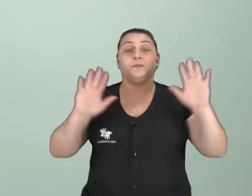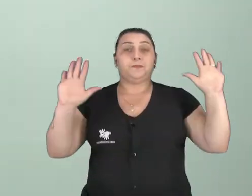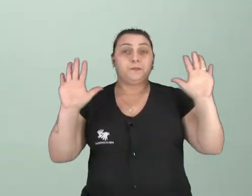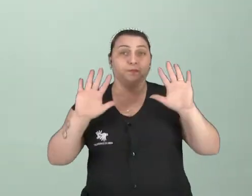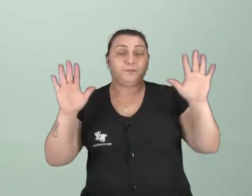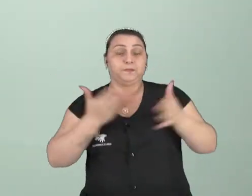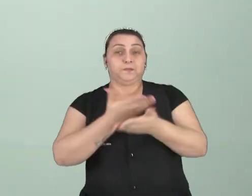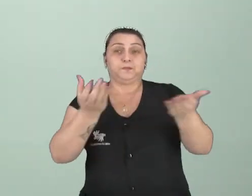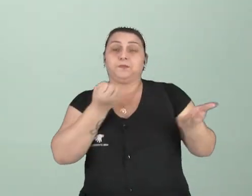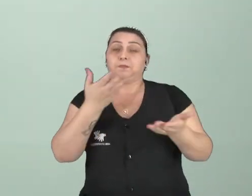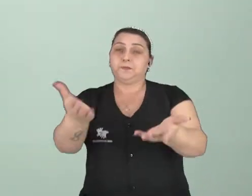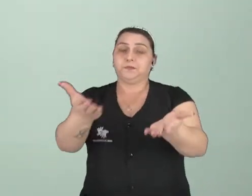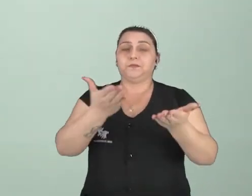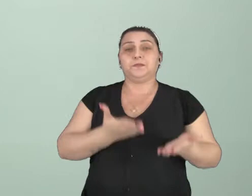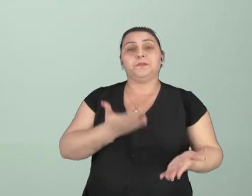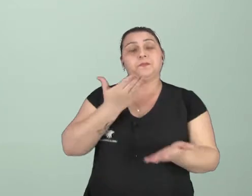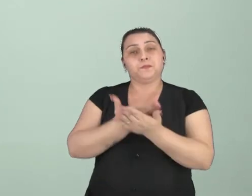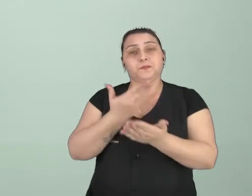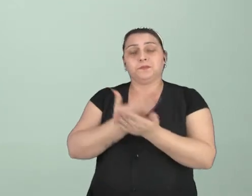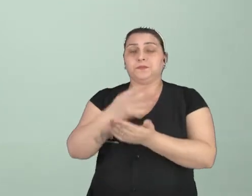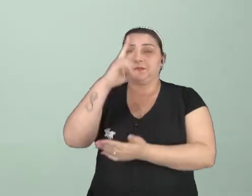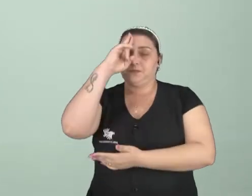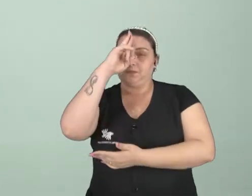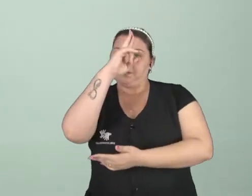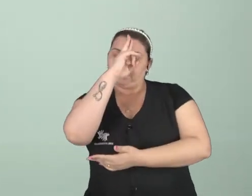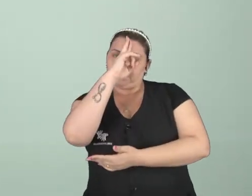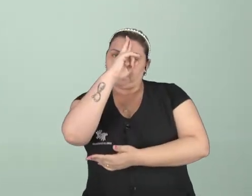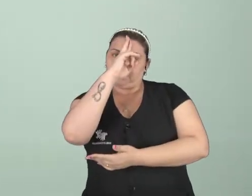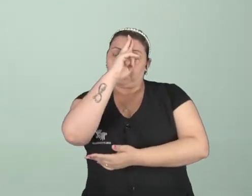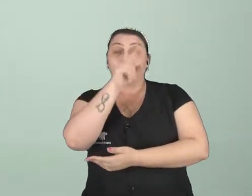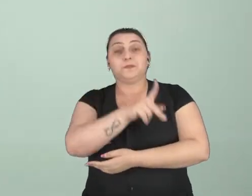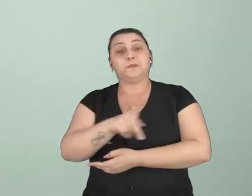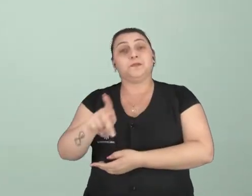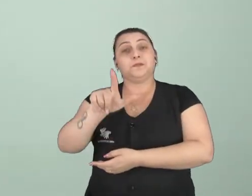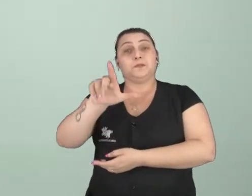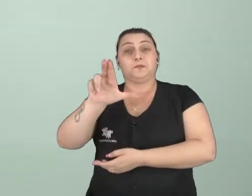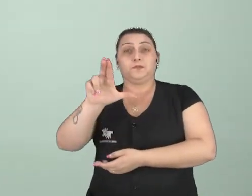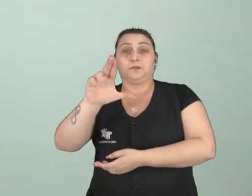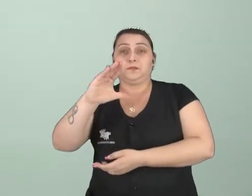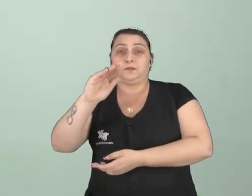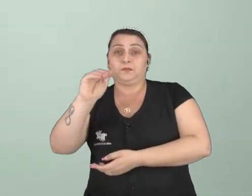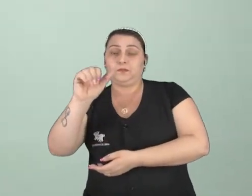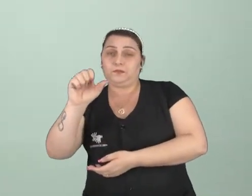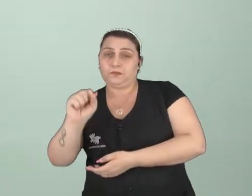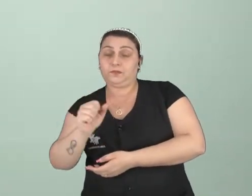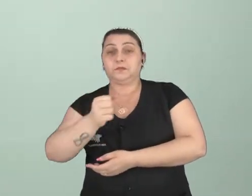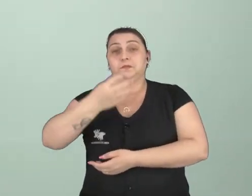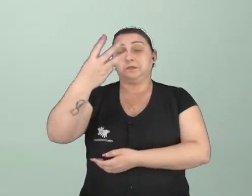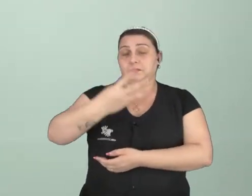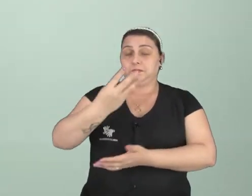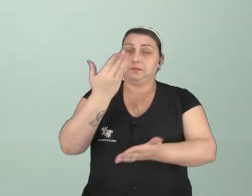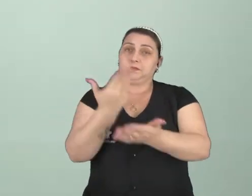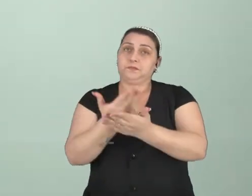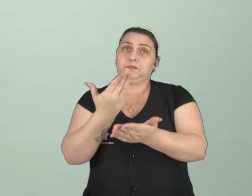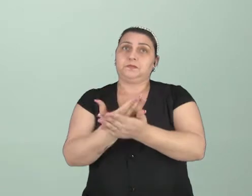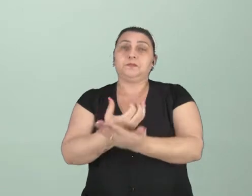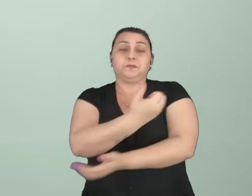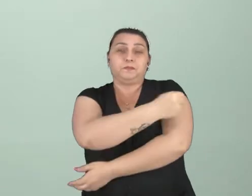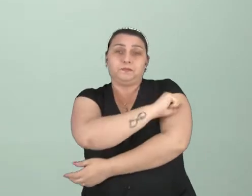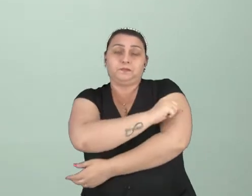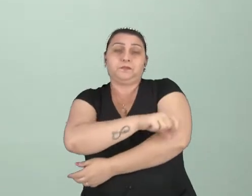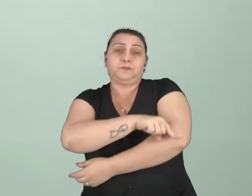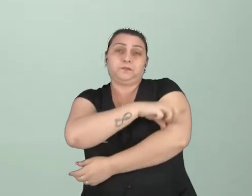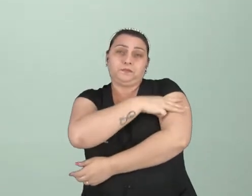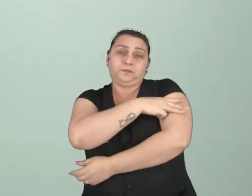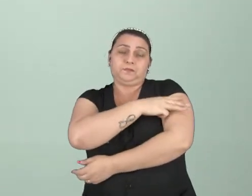Oi, galerinha, sejam muito bem-vindos a mais uma aula de História. Eu sou o professor Lucas e já estamos na nossa terceira aula para o oitavo